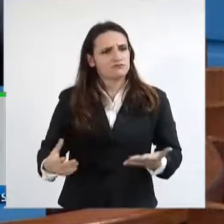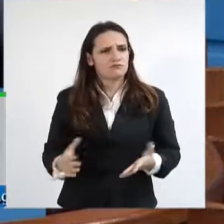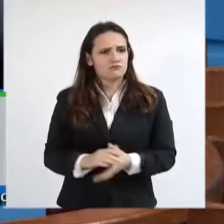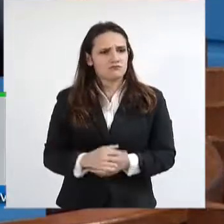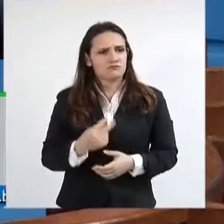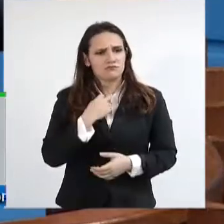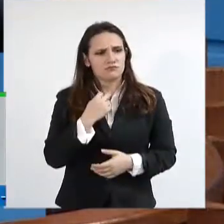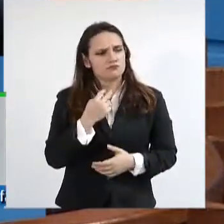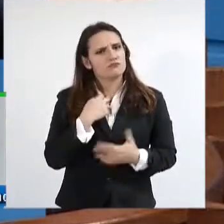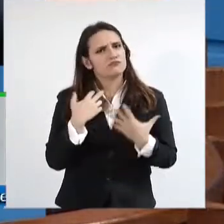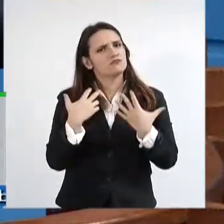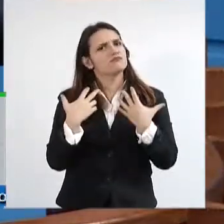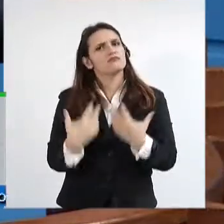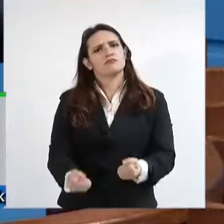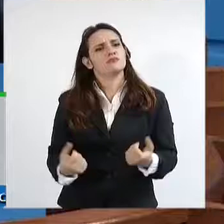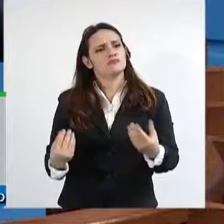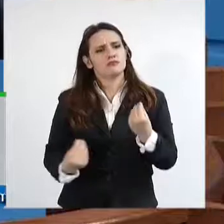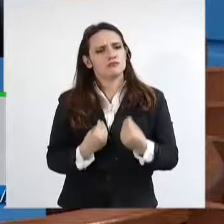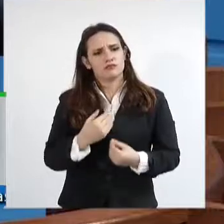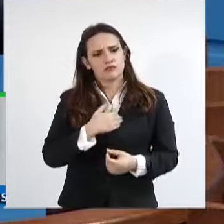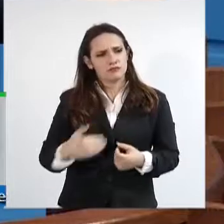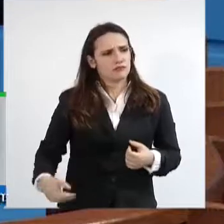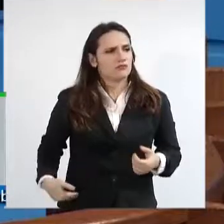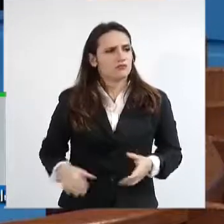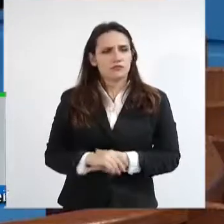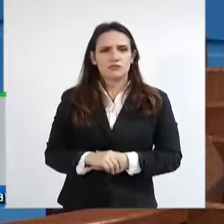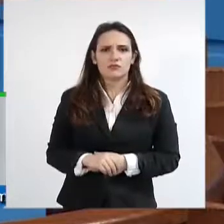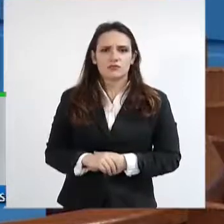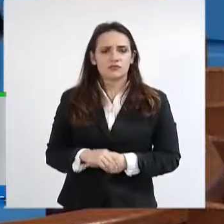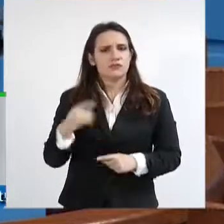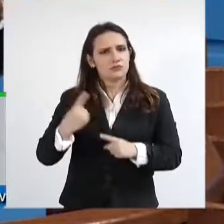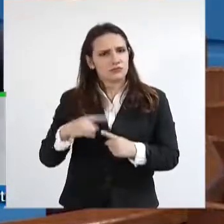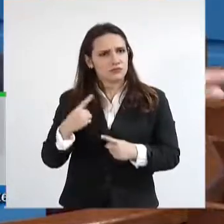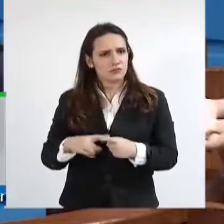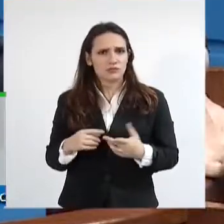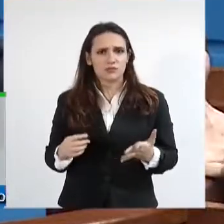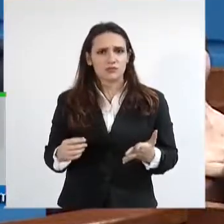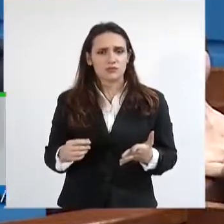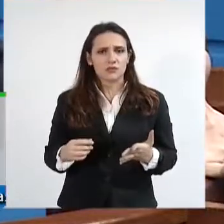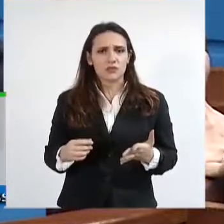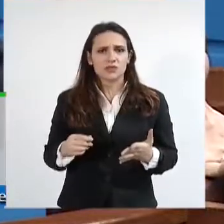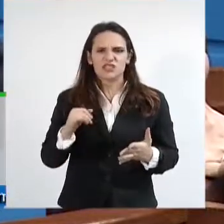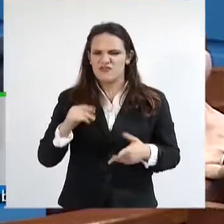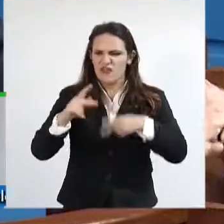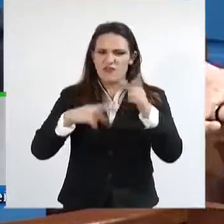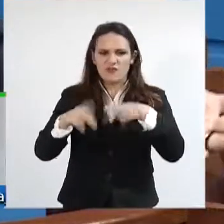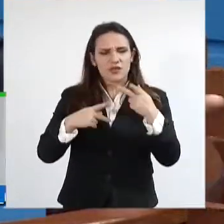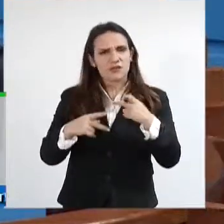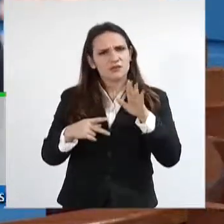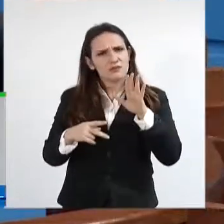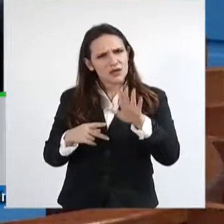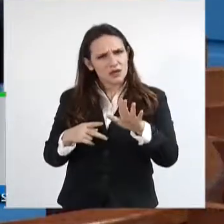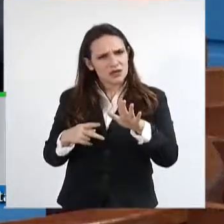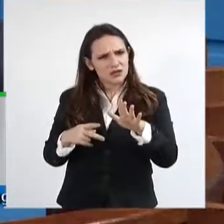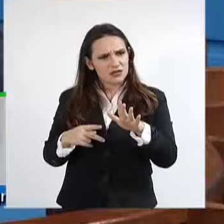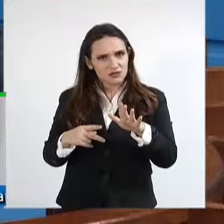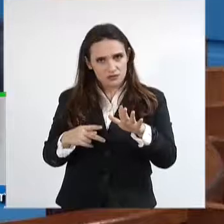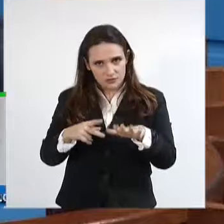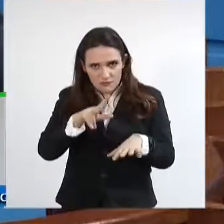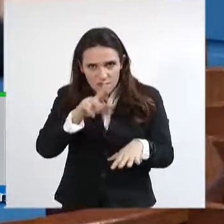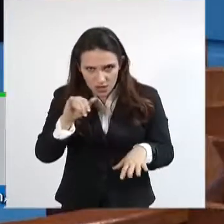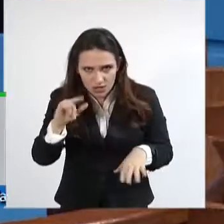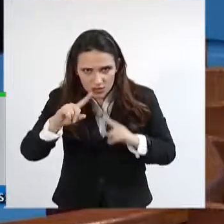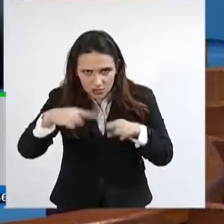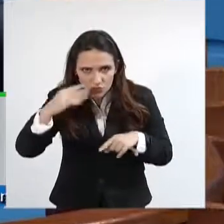contra medidas do seu governo. Uma parte, senhor. Senão, daqui a pouco eu vou ficar achando que nós vamos ter tanques de